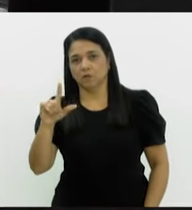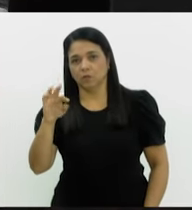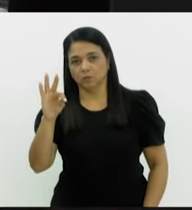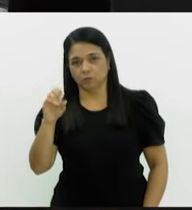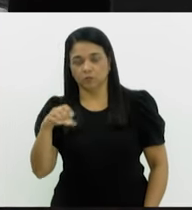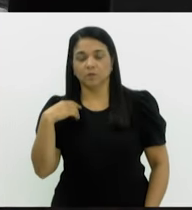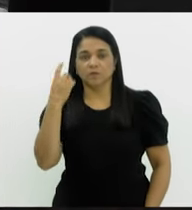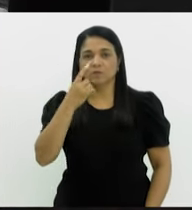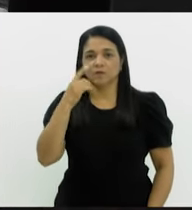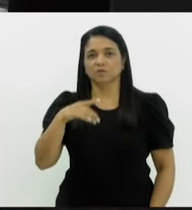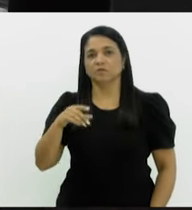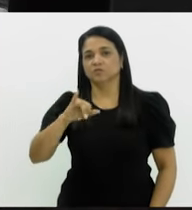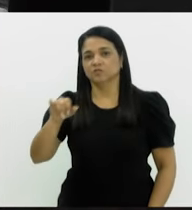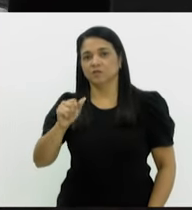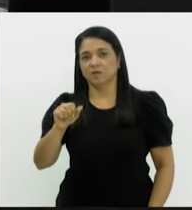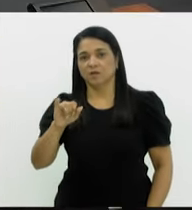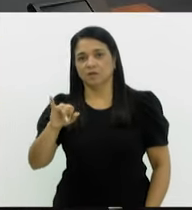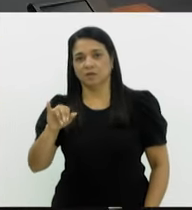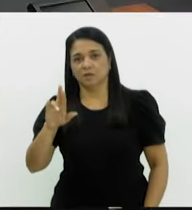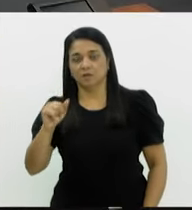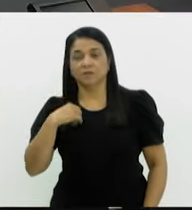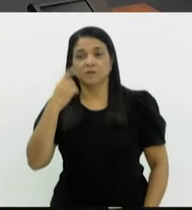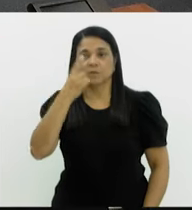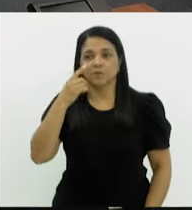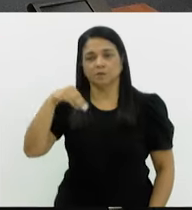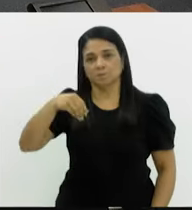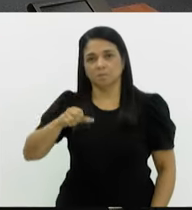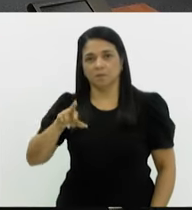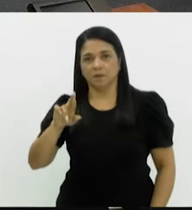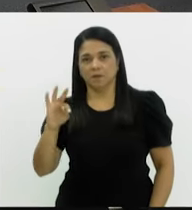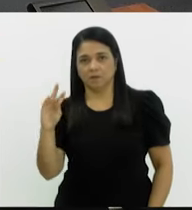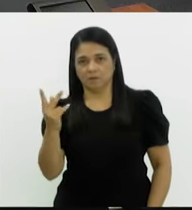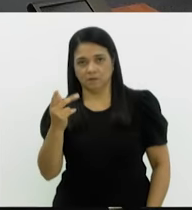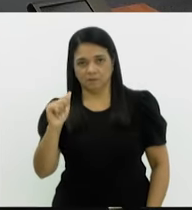Bittencourt, deputada Marta Rocha.